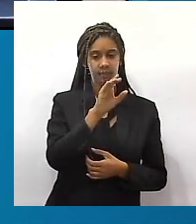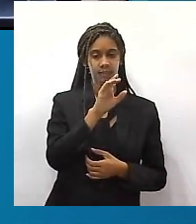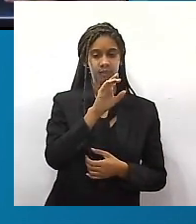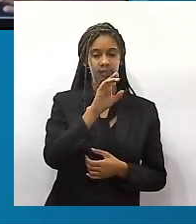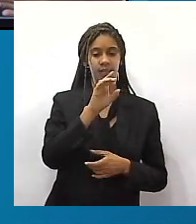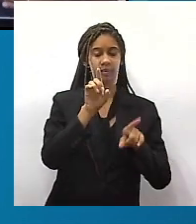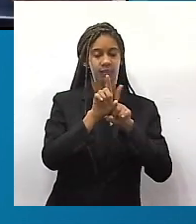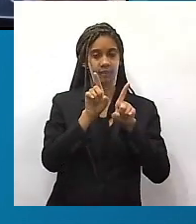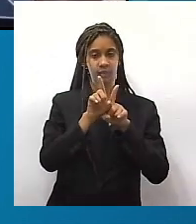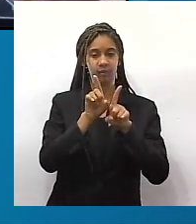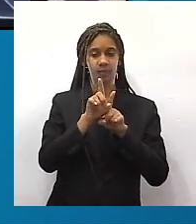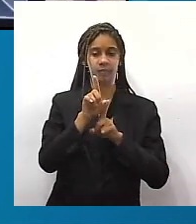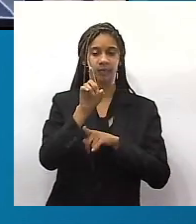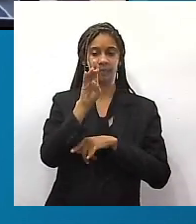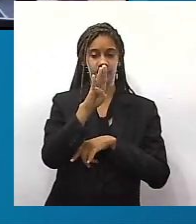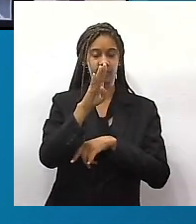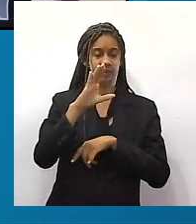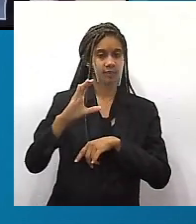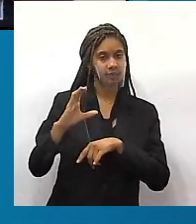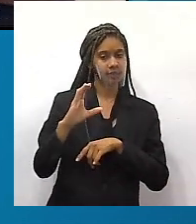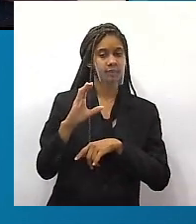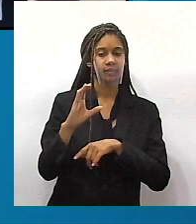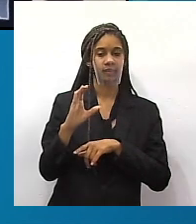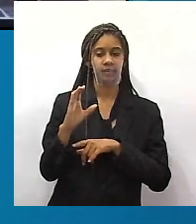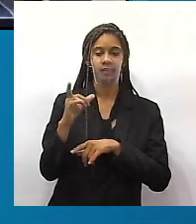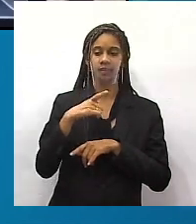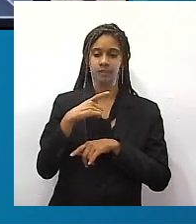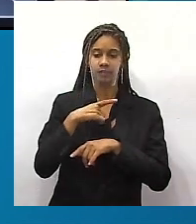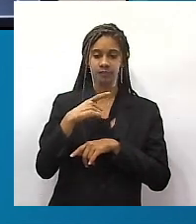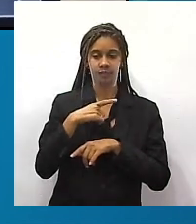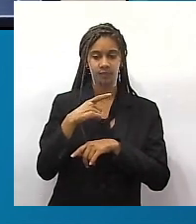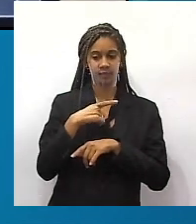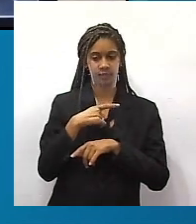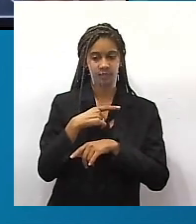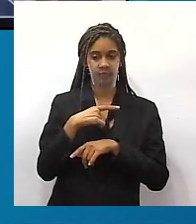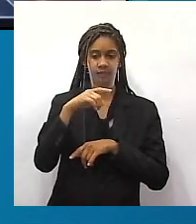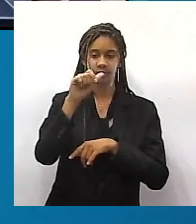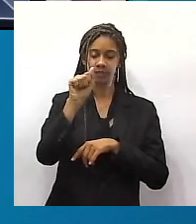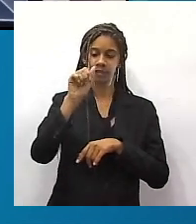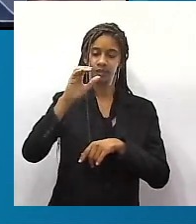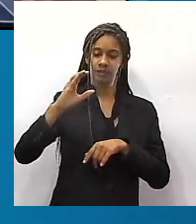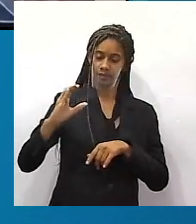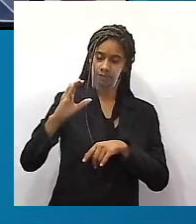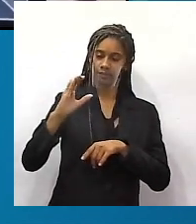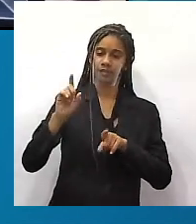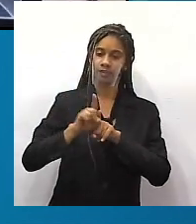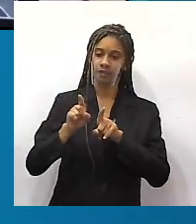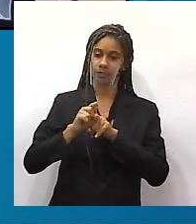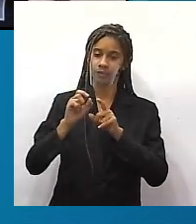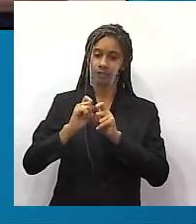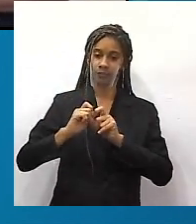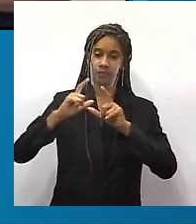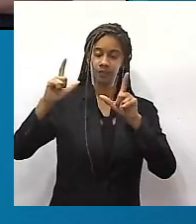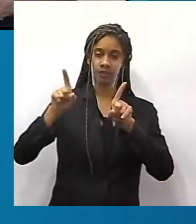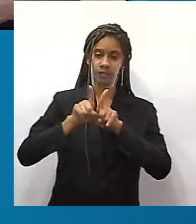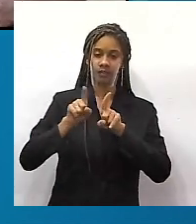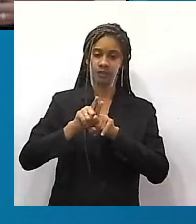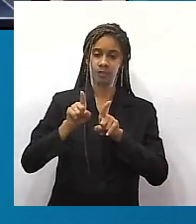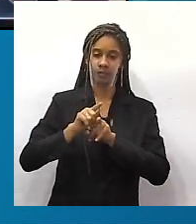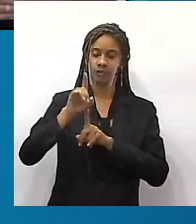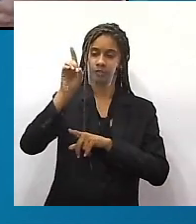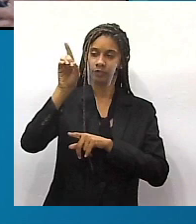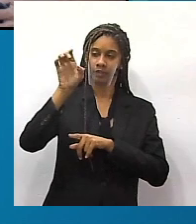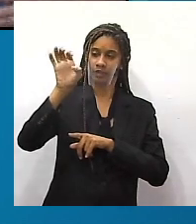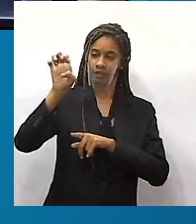ali BC está para EF, assim como AC, que é o grande, está para o grande do outro